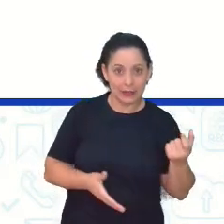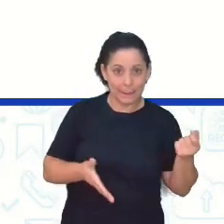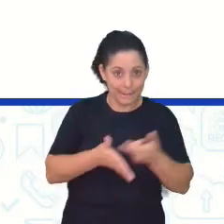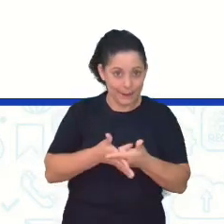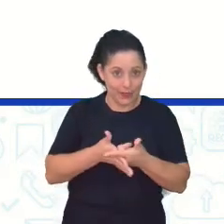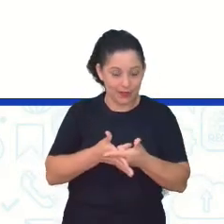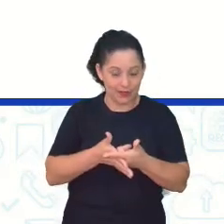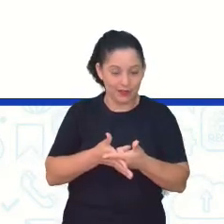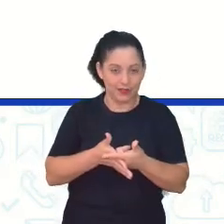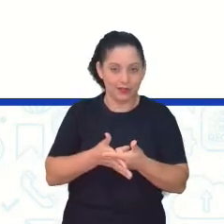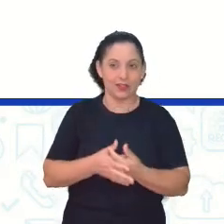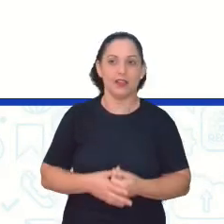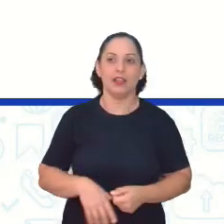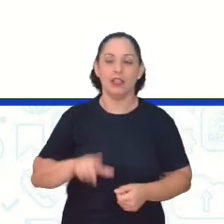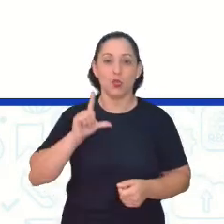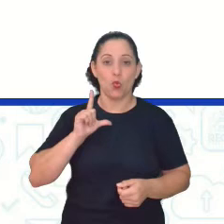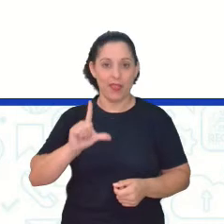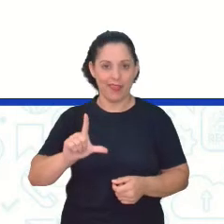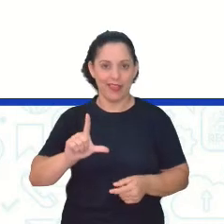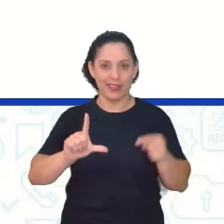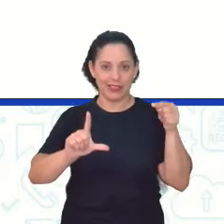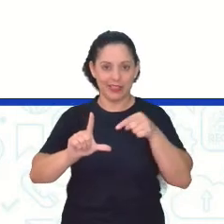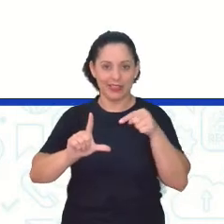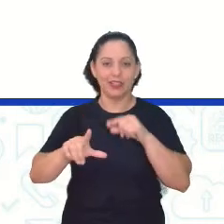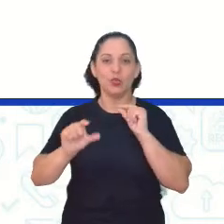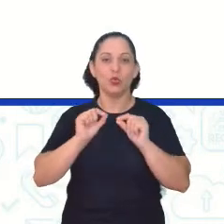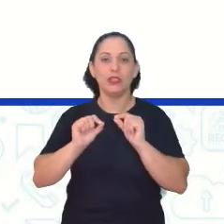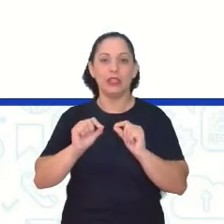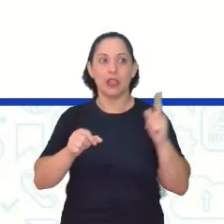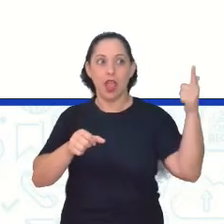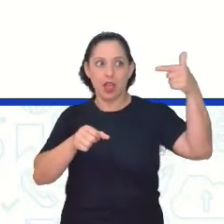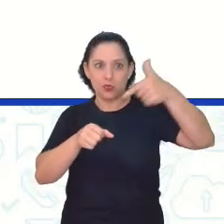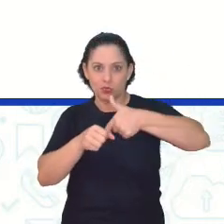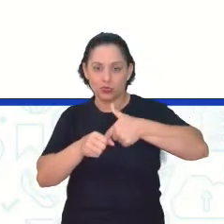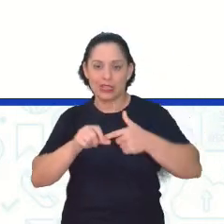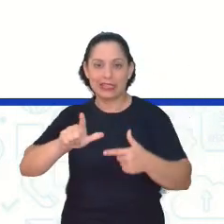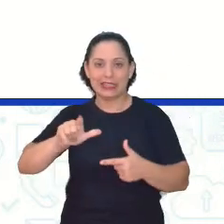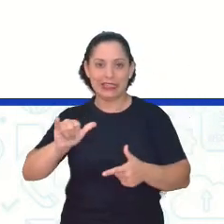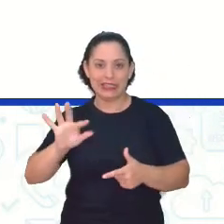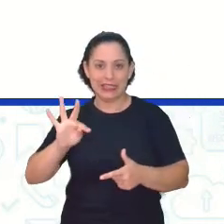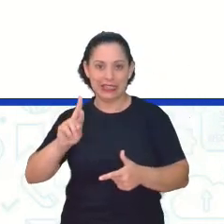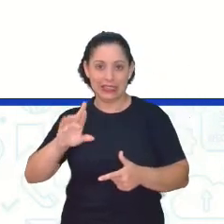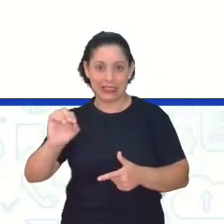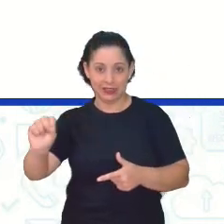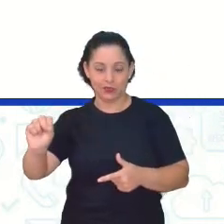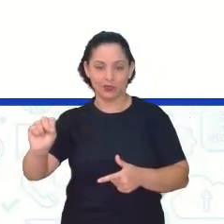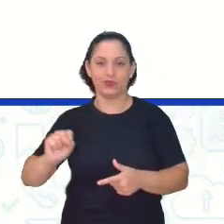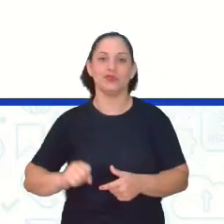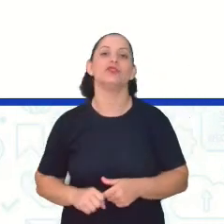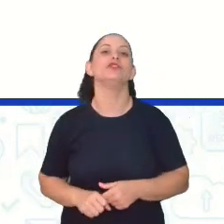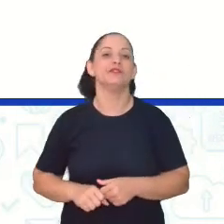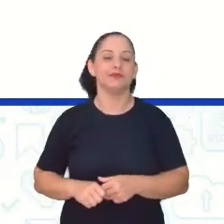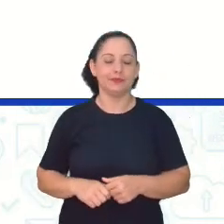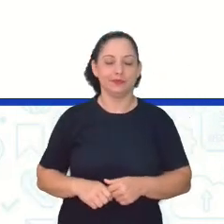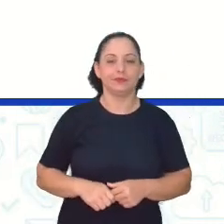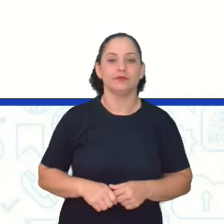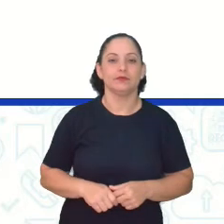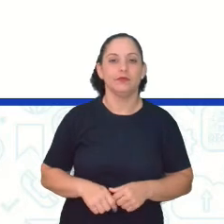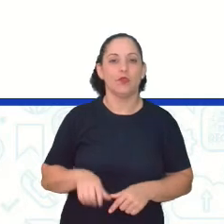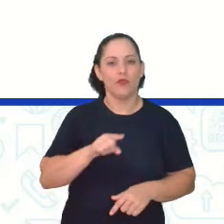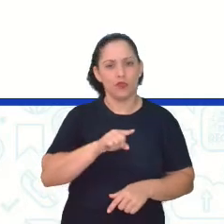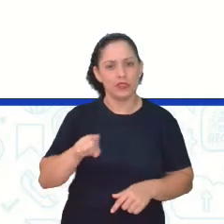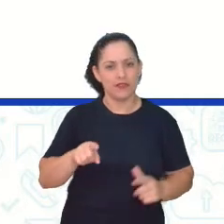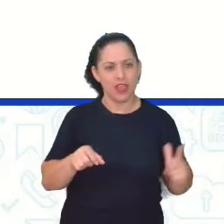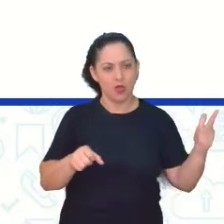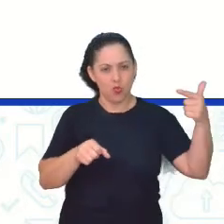O dinheiro. E esse L significa a quantidade de litros que você vai colocar, beleza? Então, se você vai